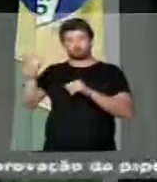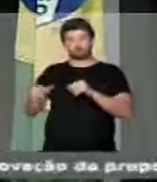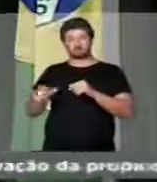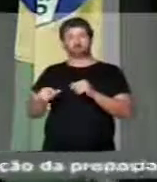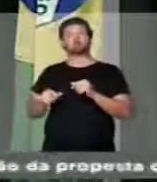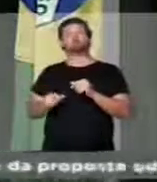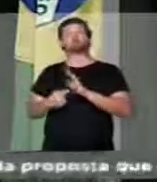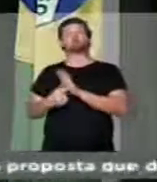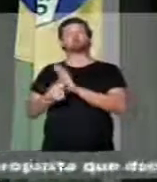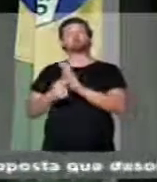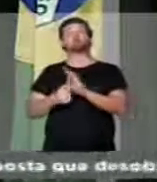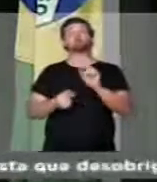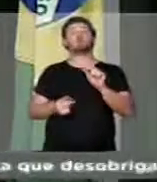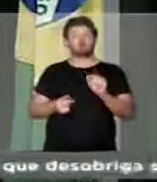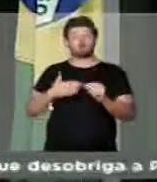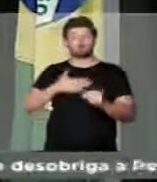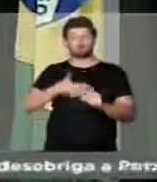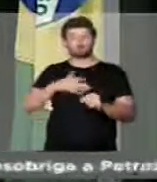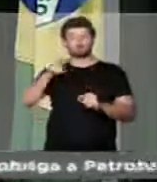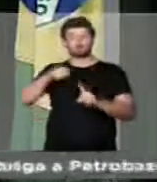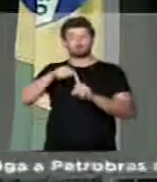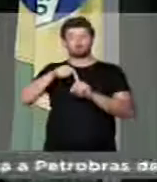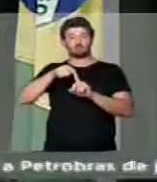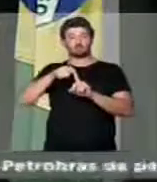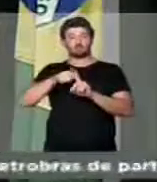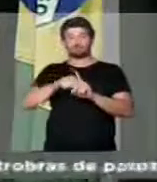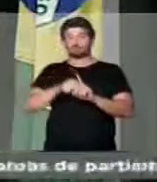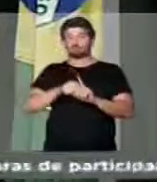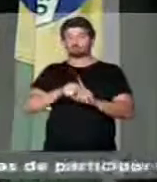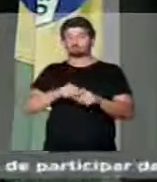nota destacando o fato de que agosto é um mês aziago.